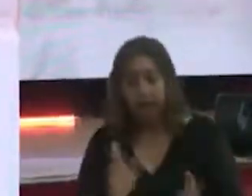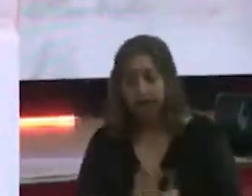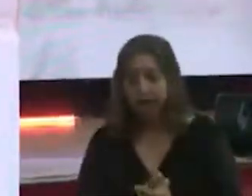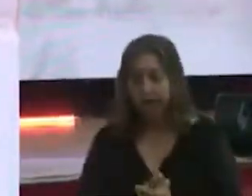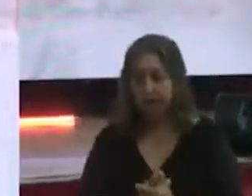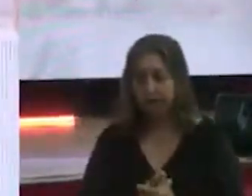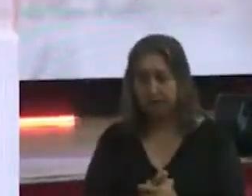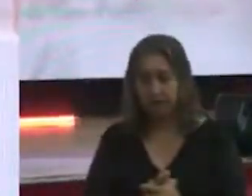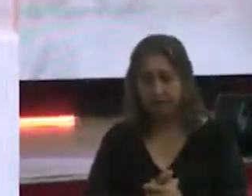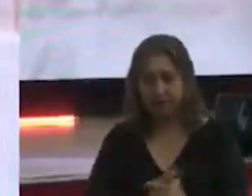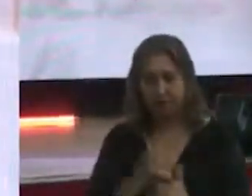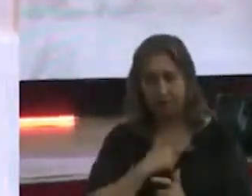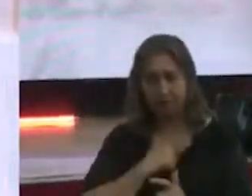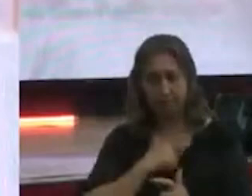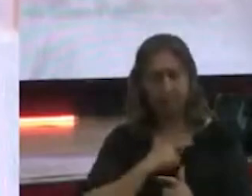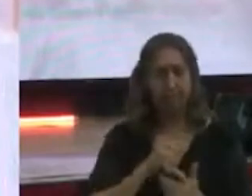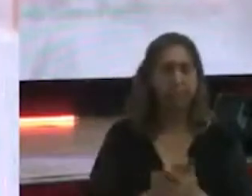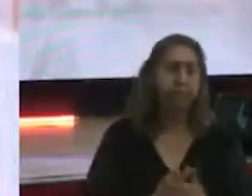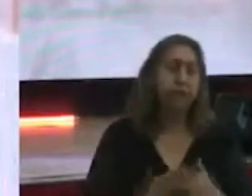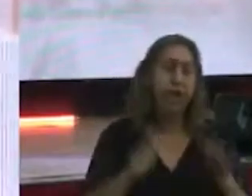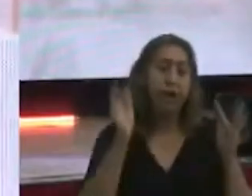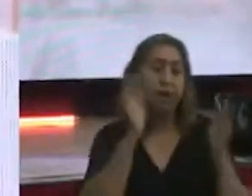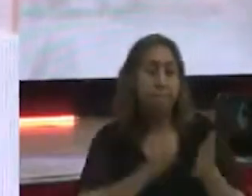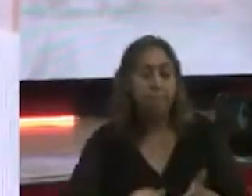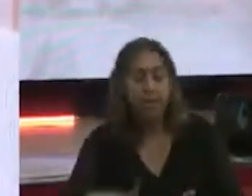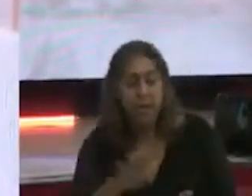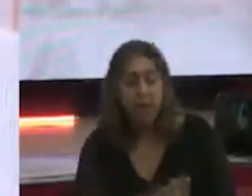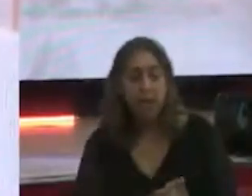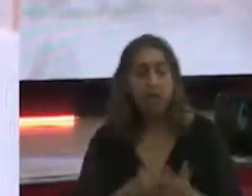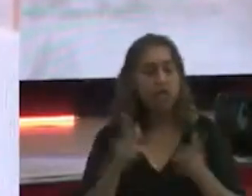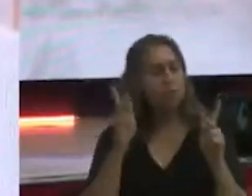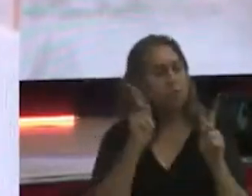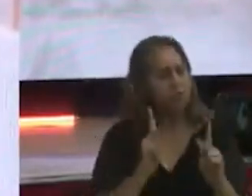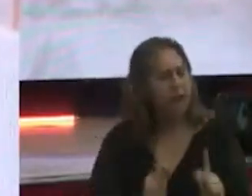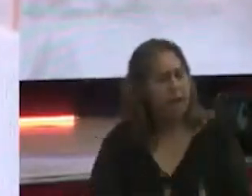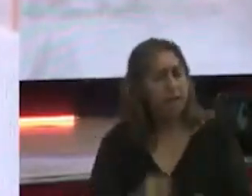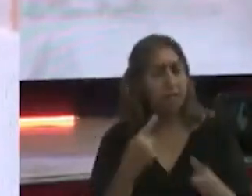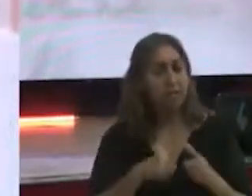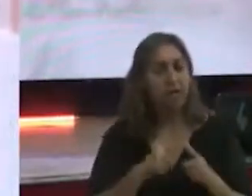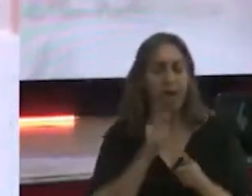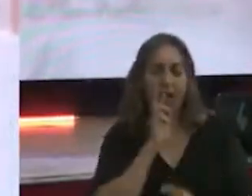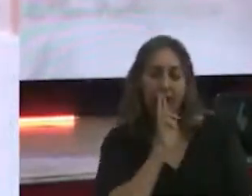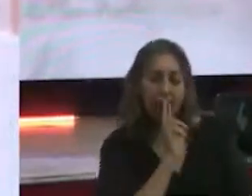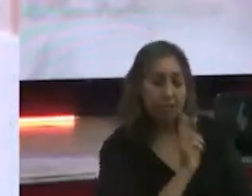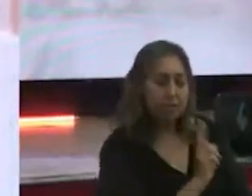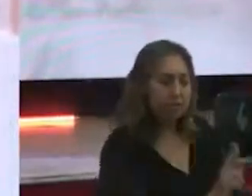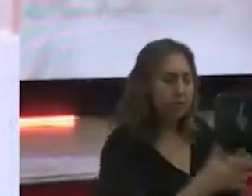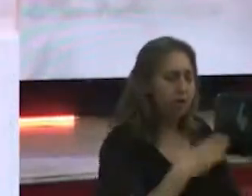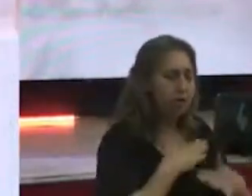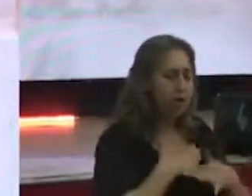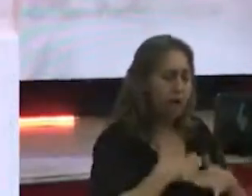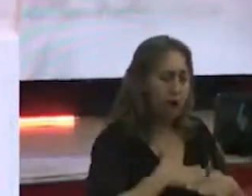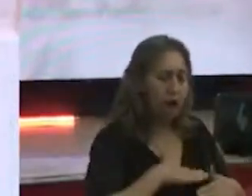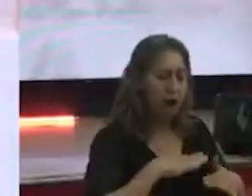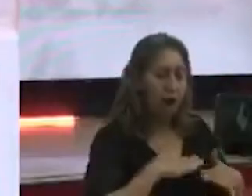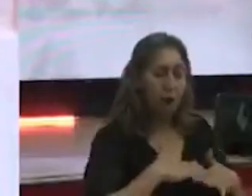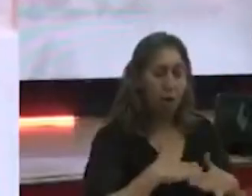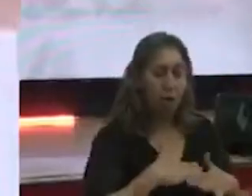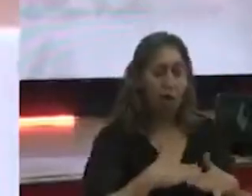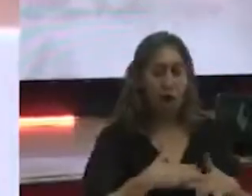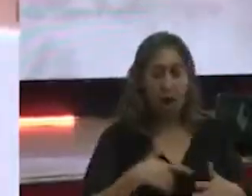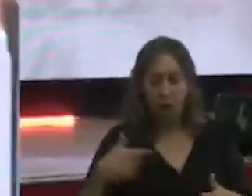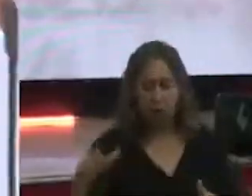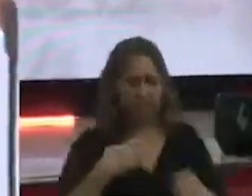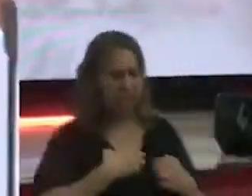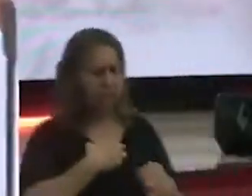que a resposta Branda desvia o Furor casais que me ouvem existe momentos que